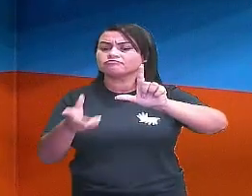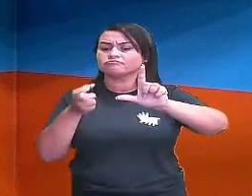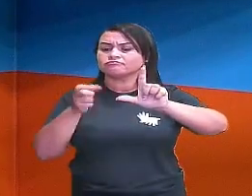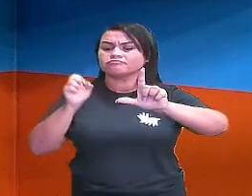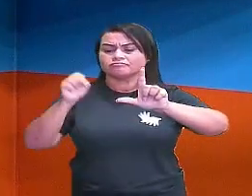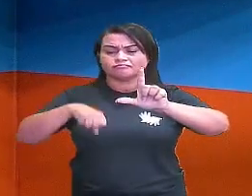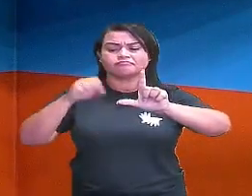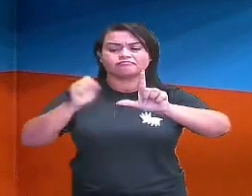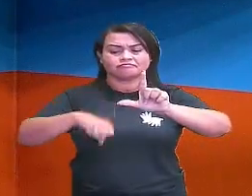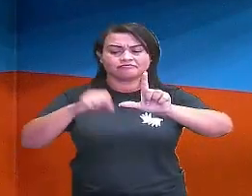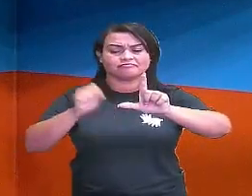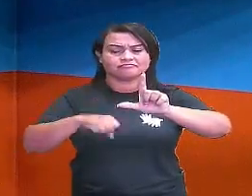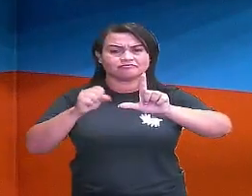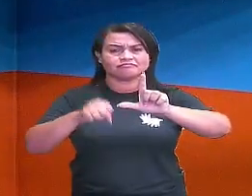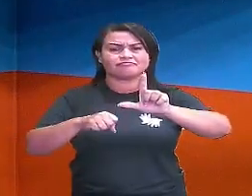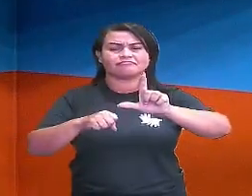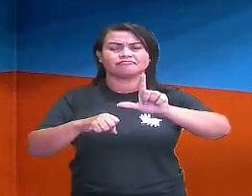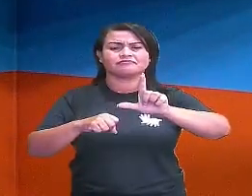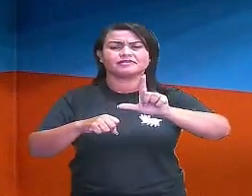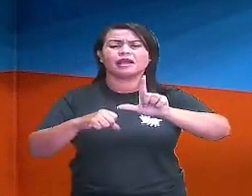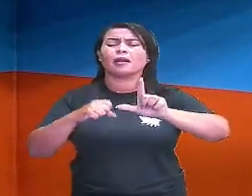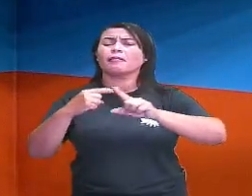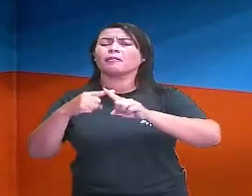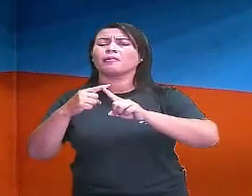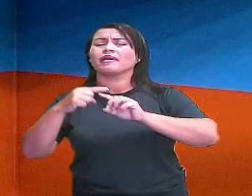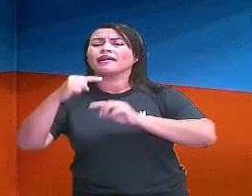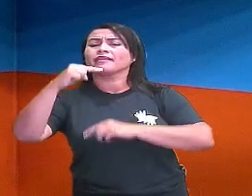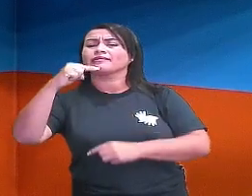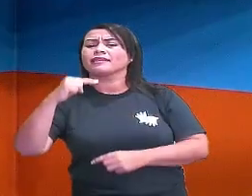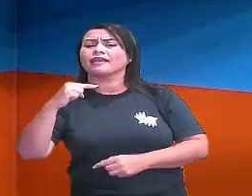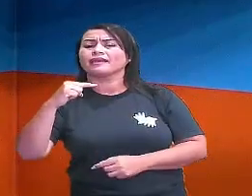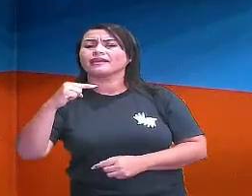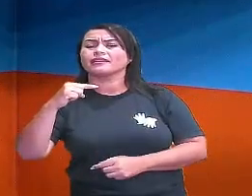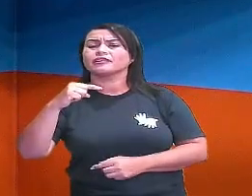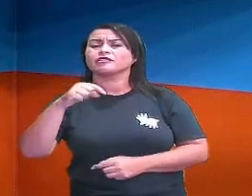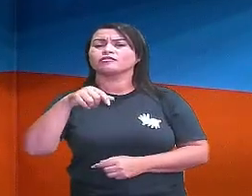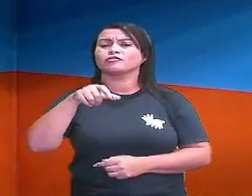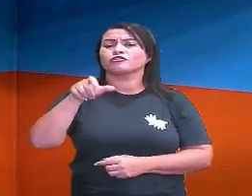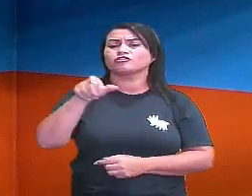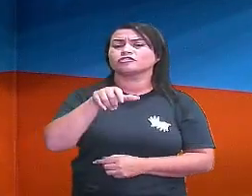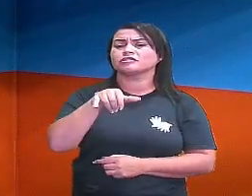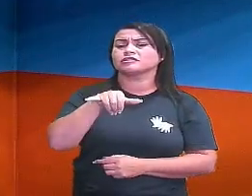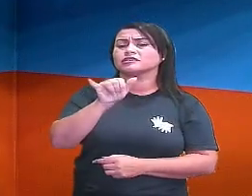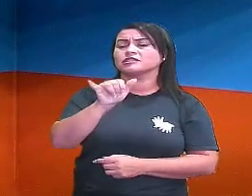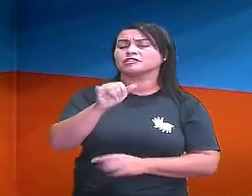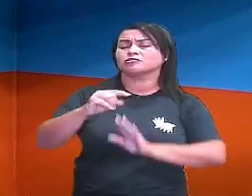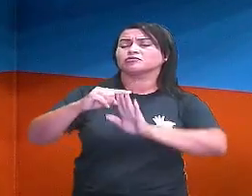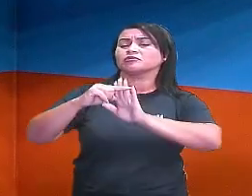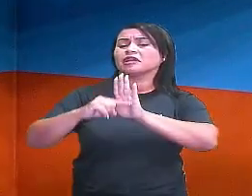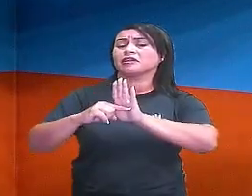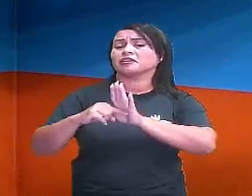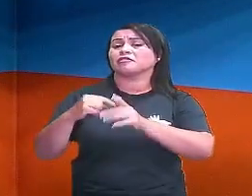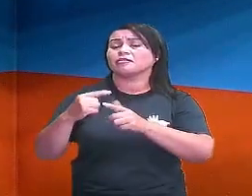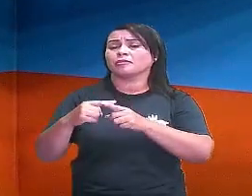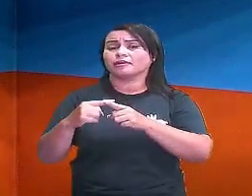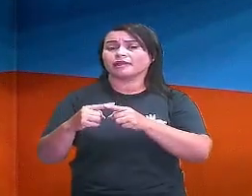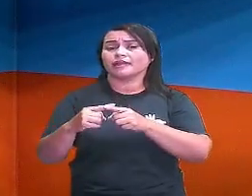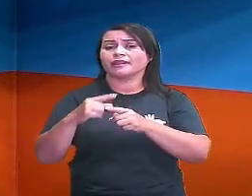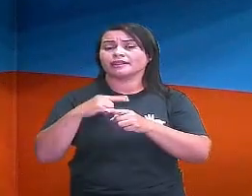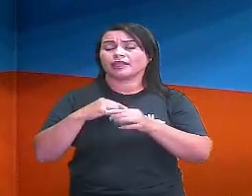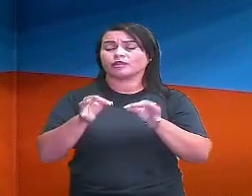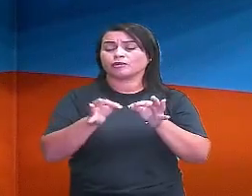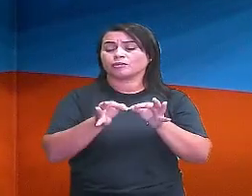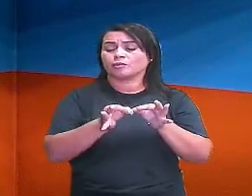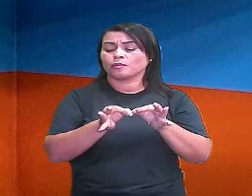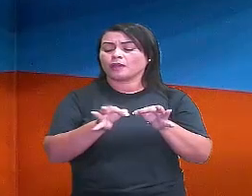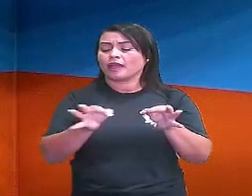Pelo sinal. Por que esse sinal negativo aqui em X e em Y? Porque na reta numérica dos números reais, eu estou